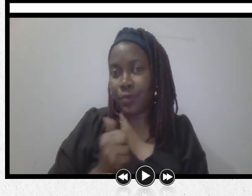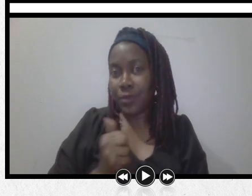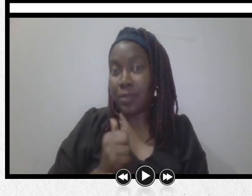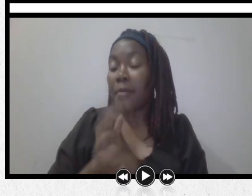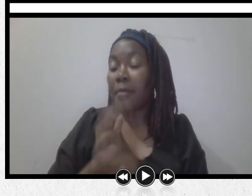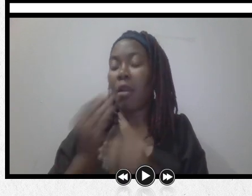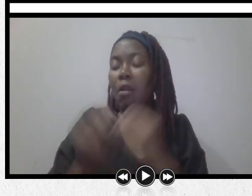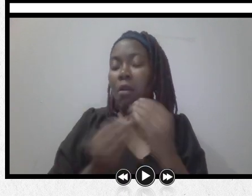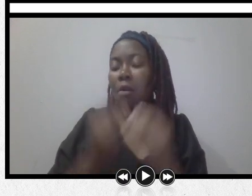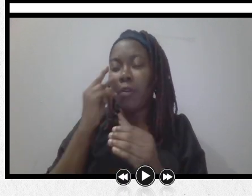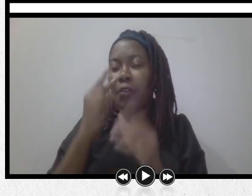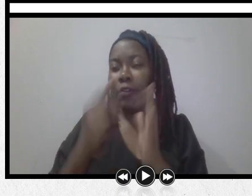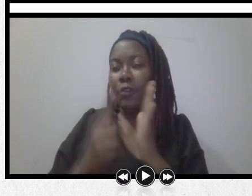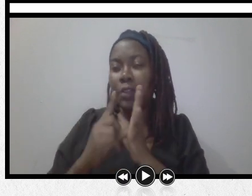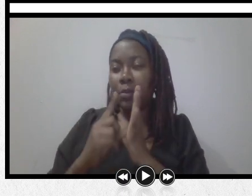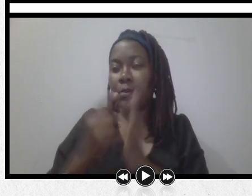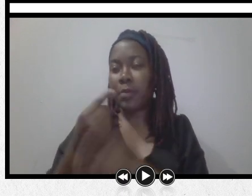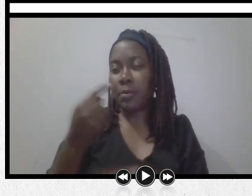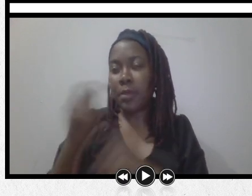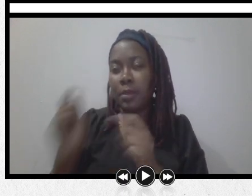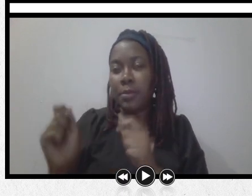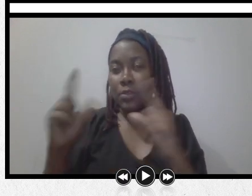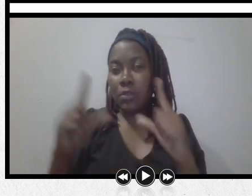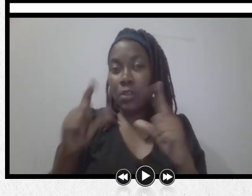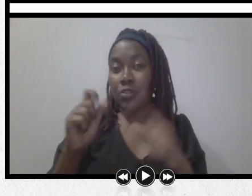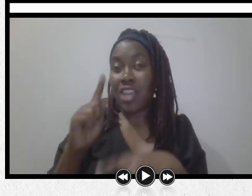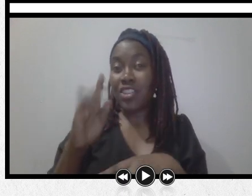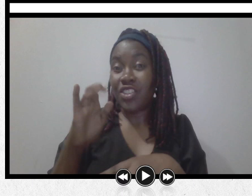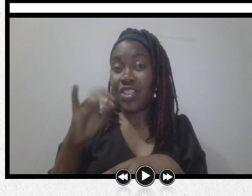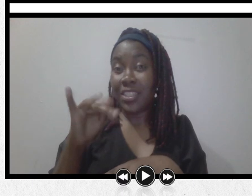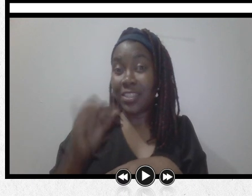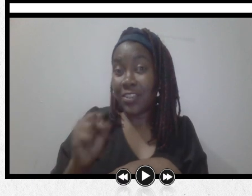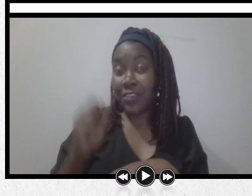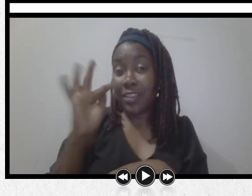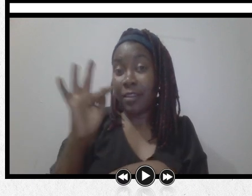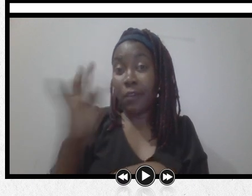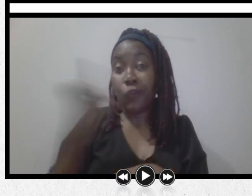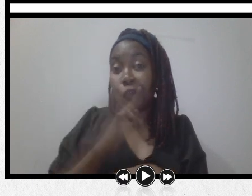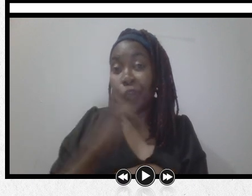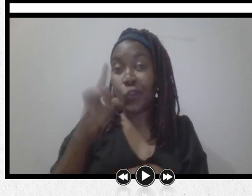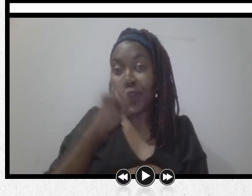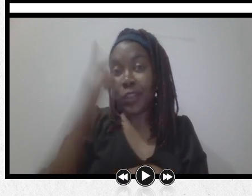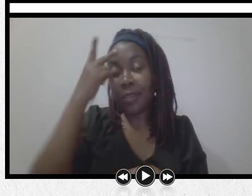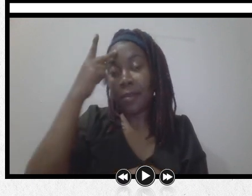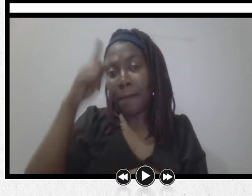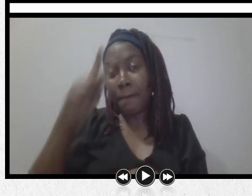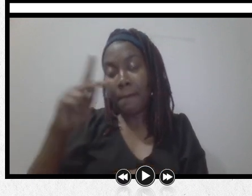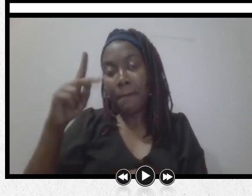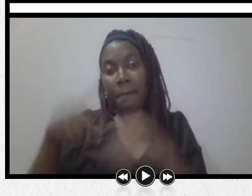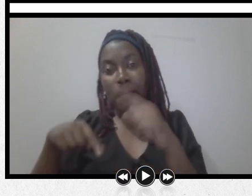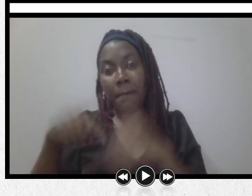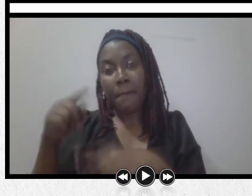Mas como nós vimos naquele nosso primeiro episódio, as agências federais, elas funcionam para os serviços de competência,